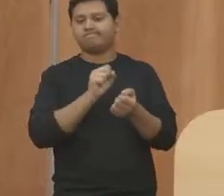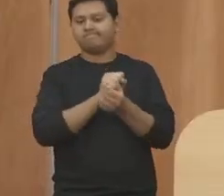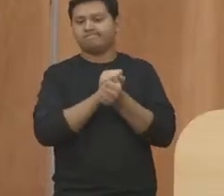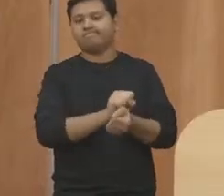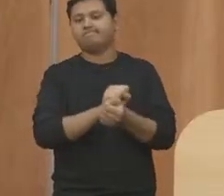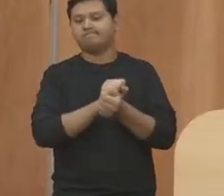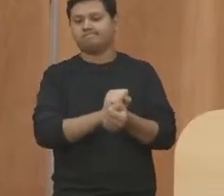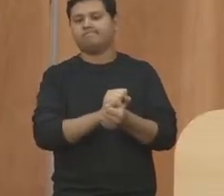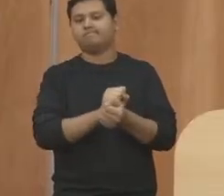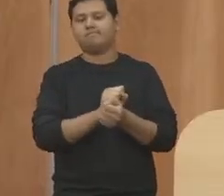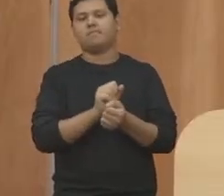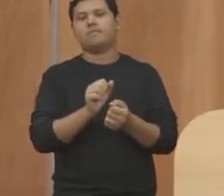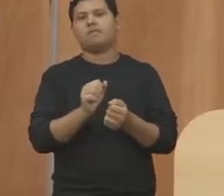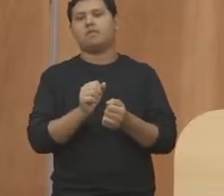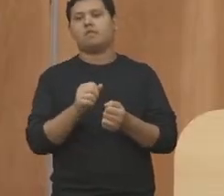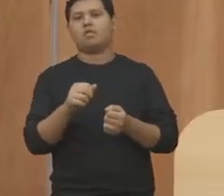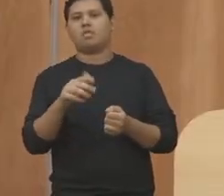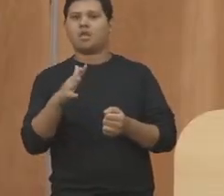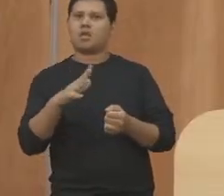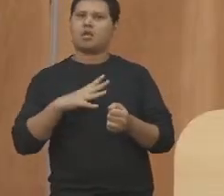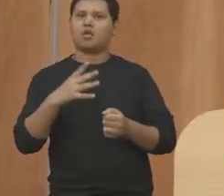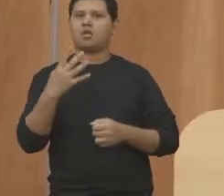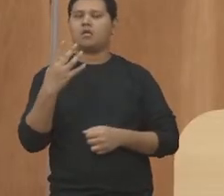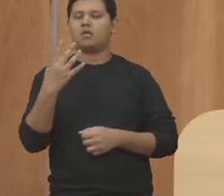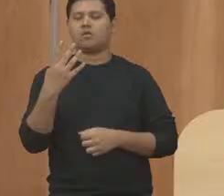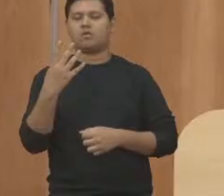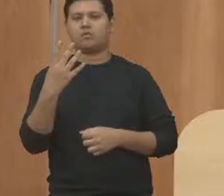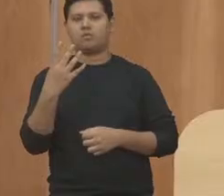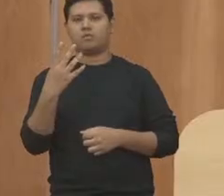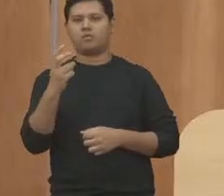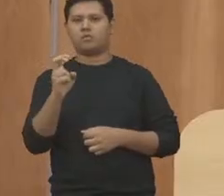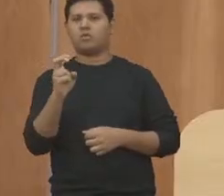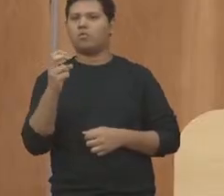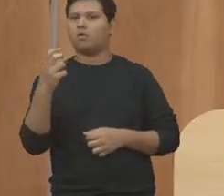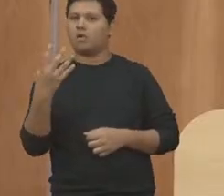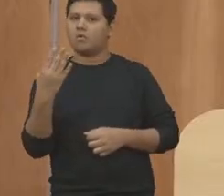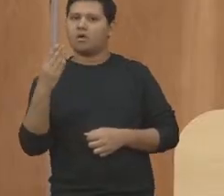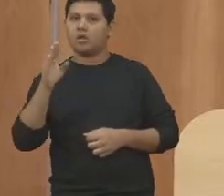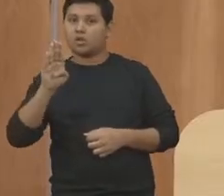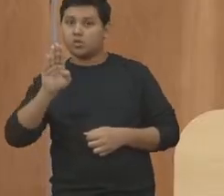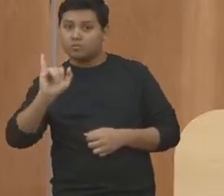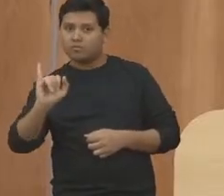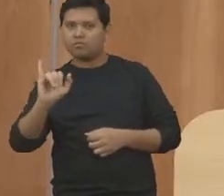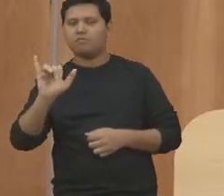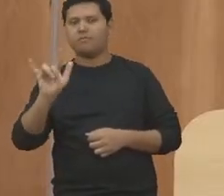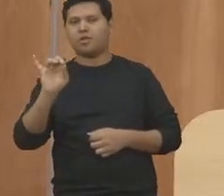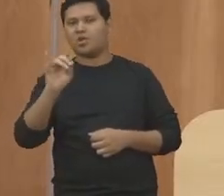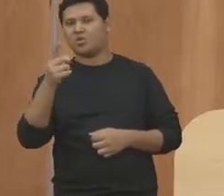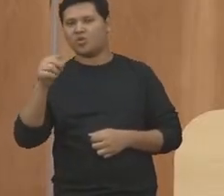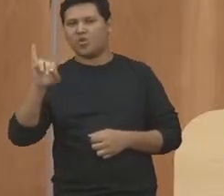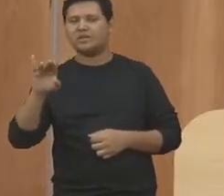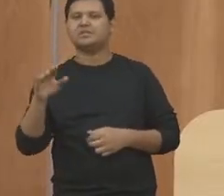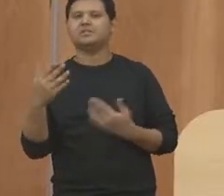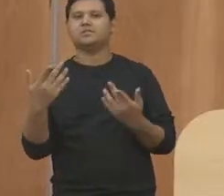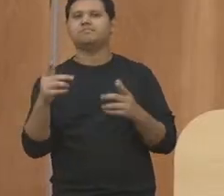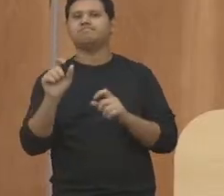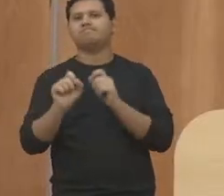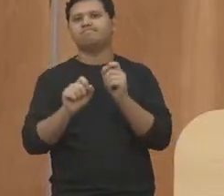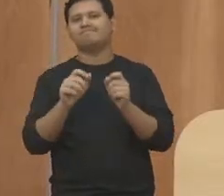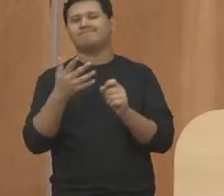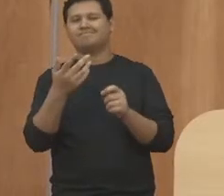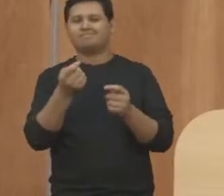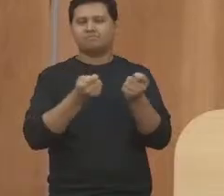que a União tem em torno de 54 bi de emendas e a gente consegue tentar estimar algo, mas